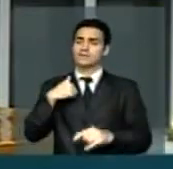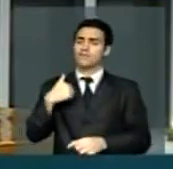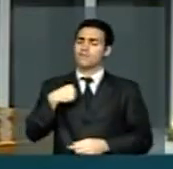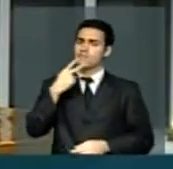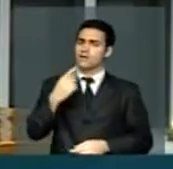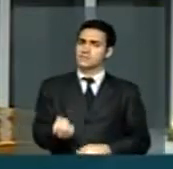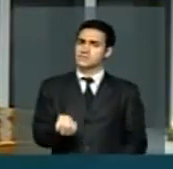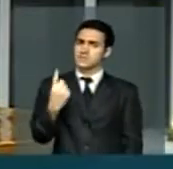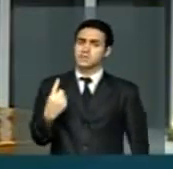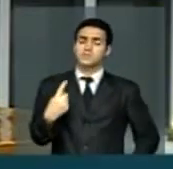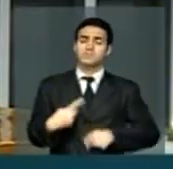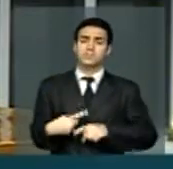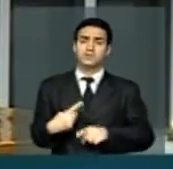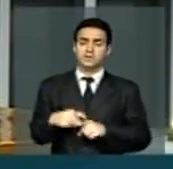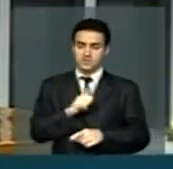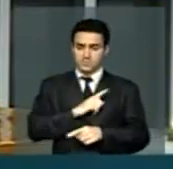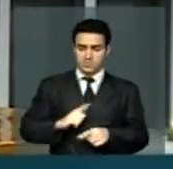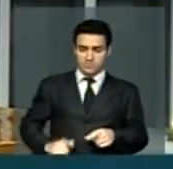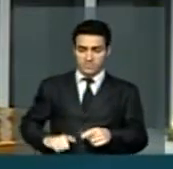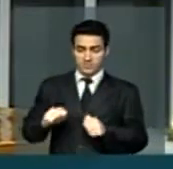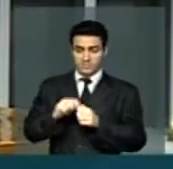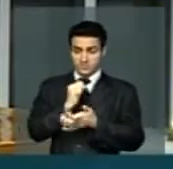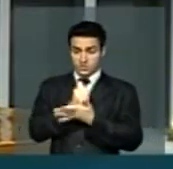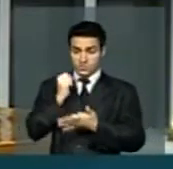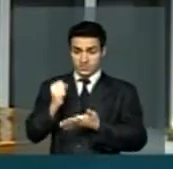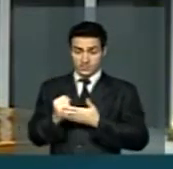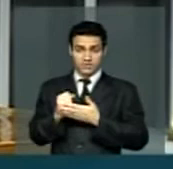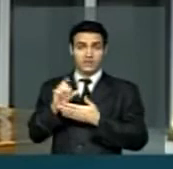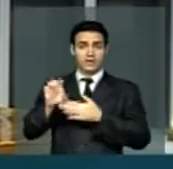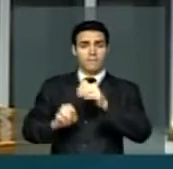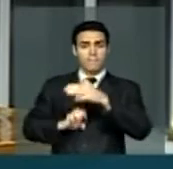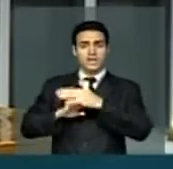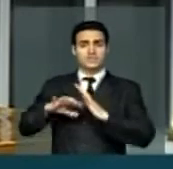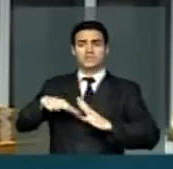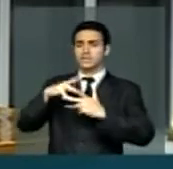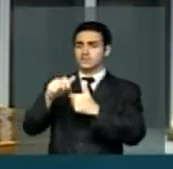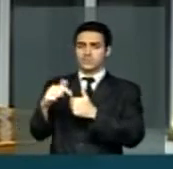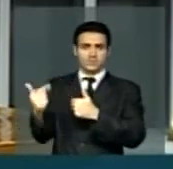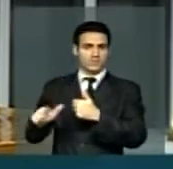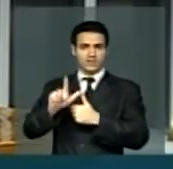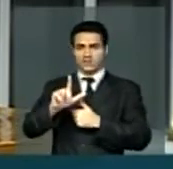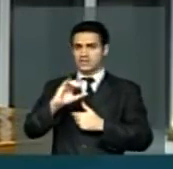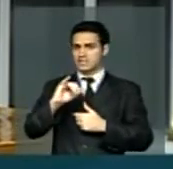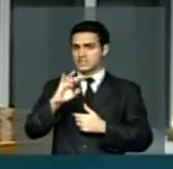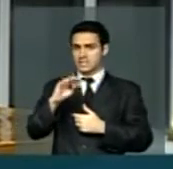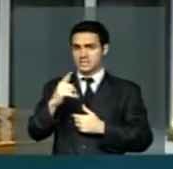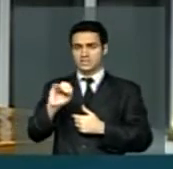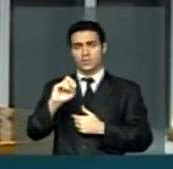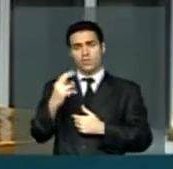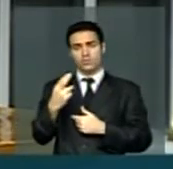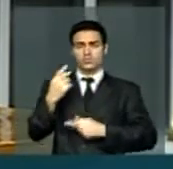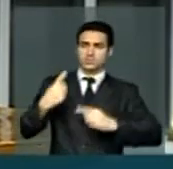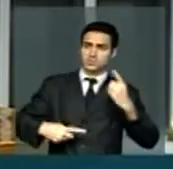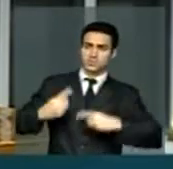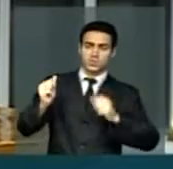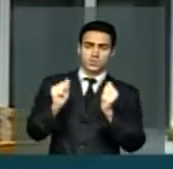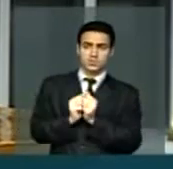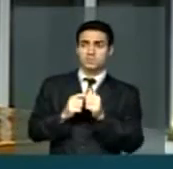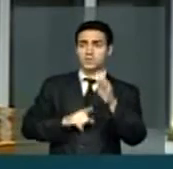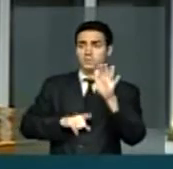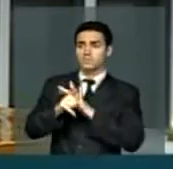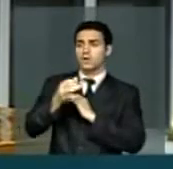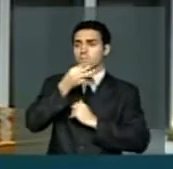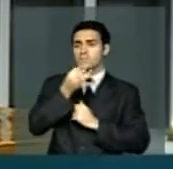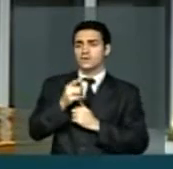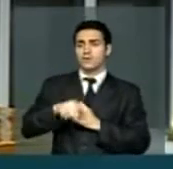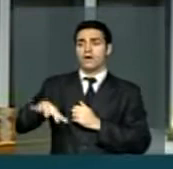muito estranho que no momento em que o governo contrata uma empresa internacional sem licitação, sem nenhuma discussão na sociedade, para pensar o